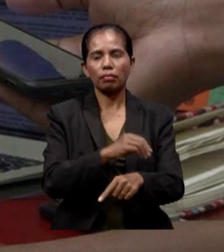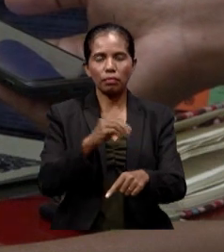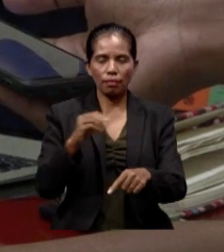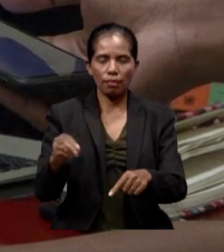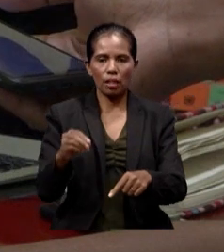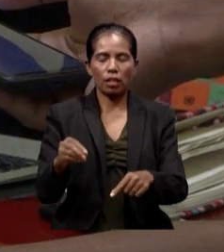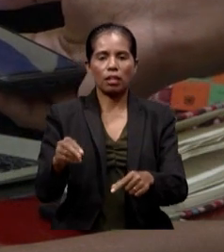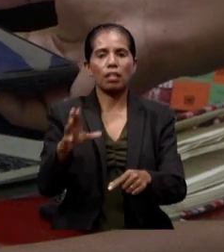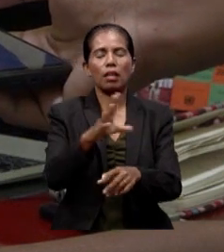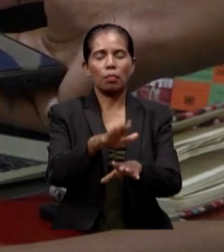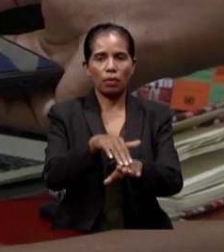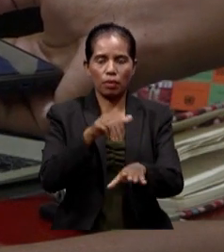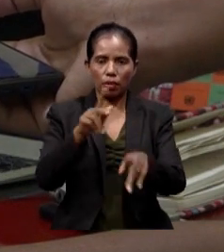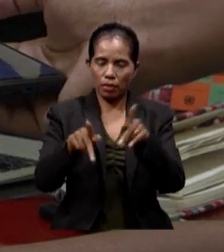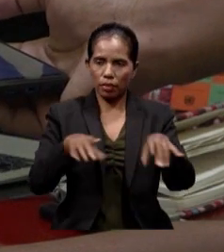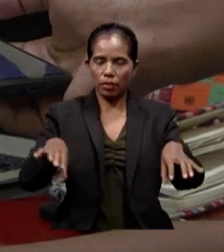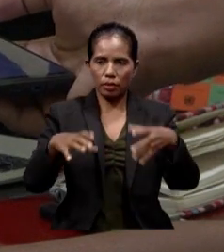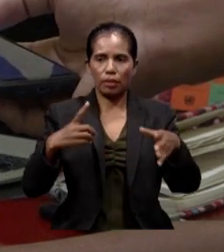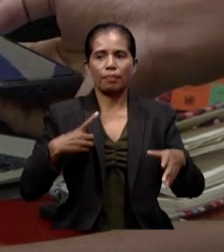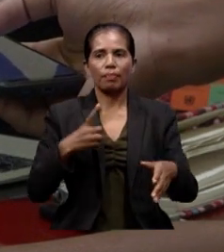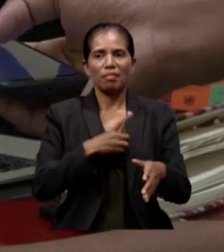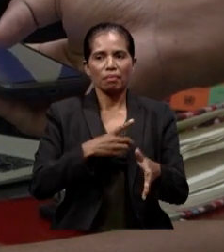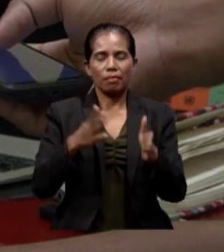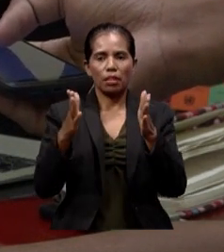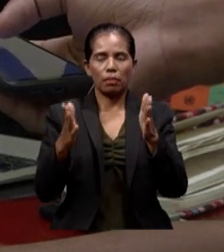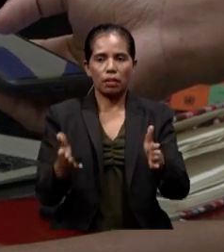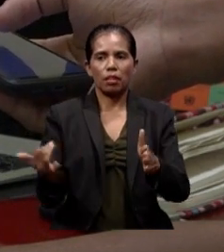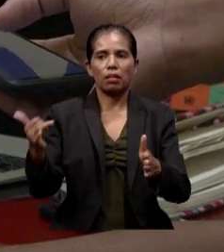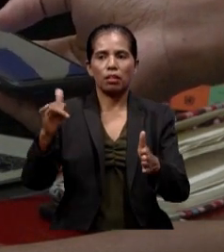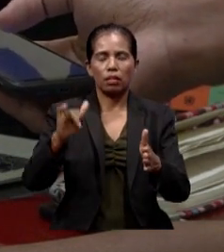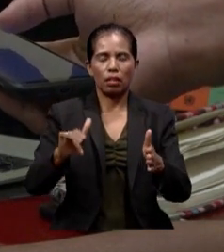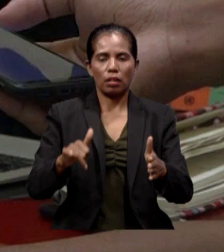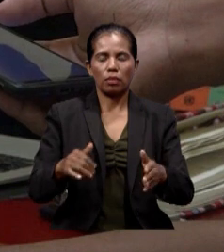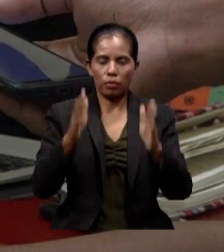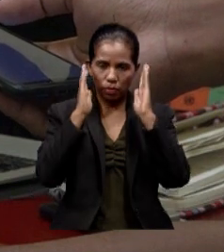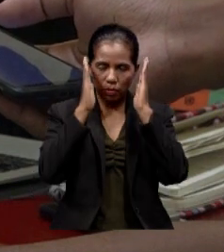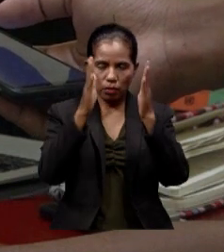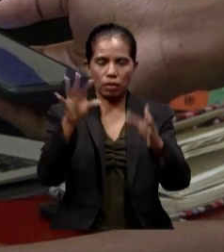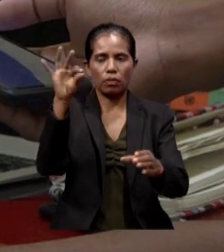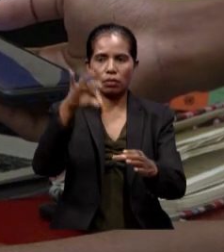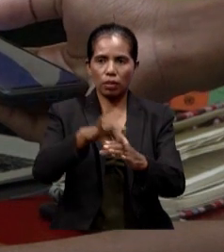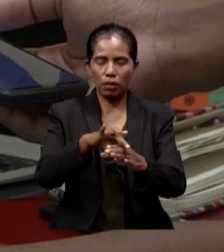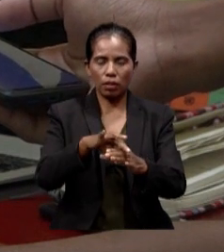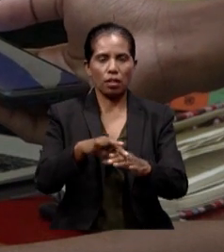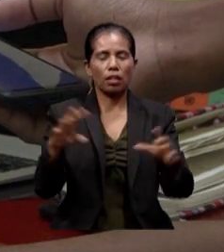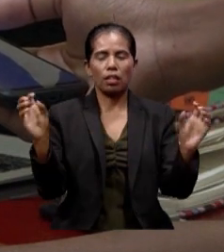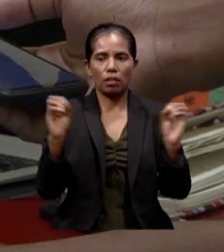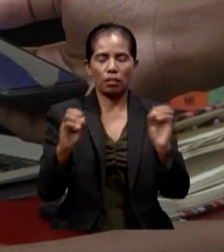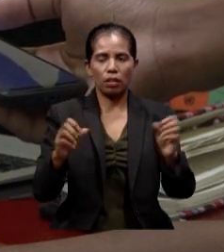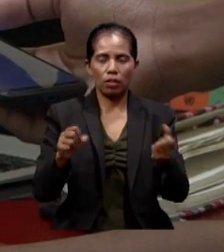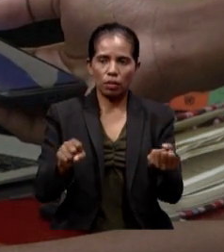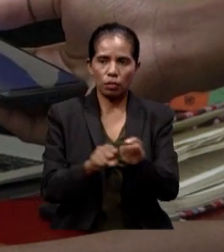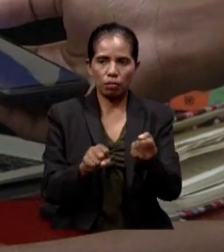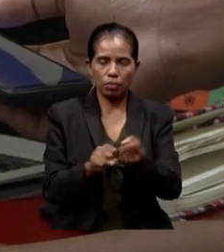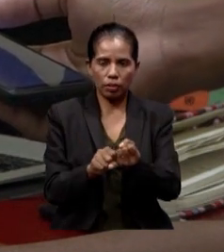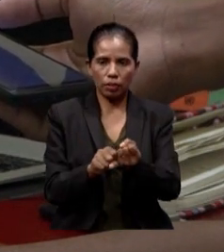rigoroso, bama deputado sira walkout ka, lakoya tu, kontribui ba